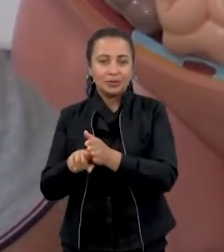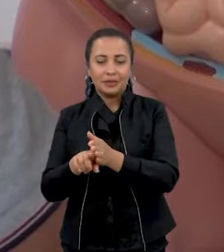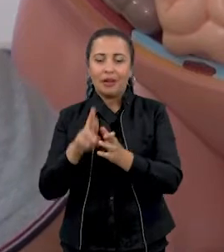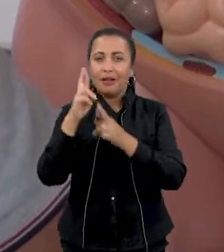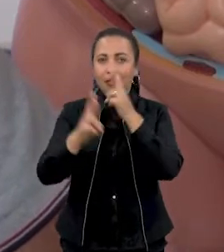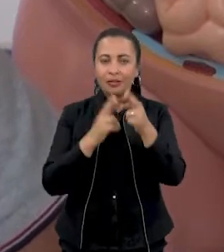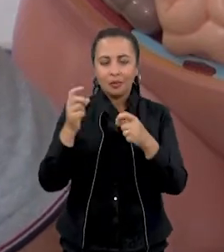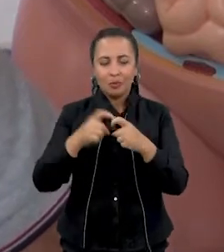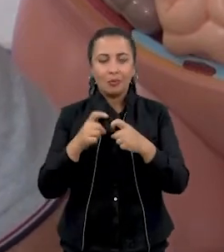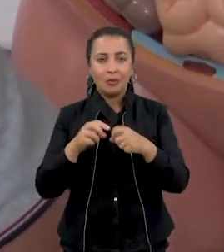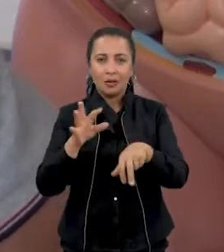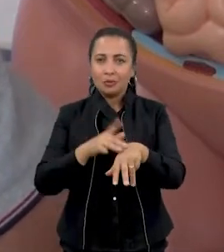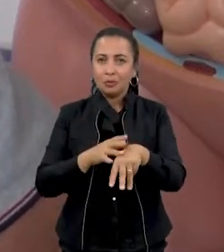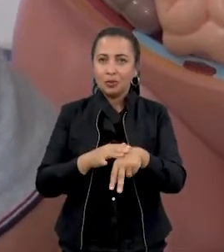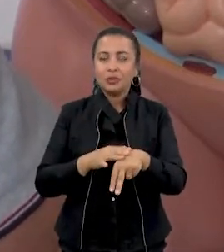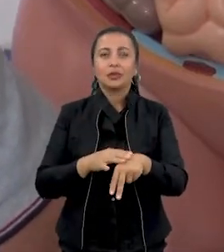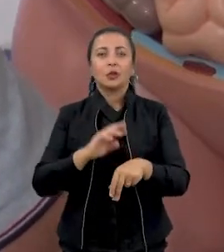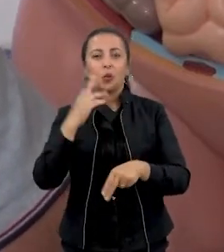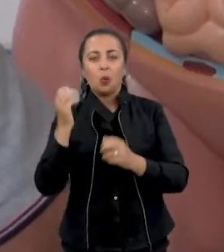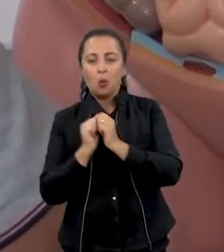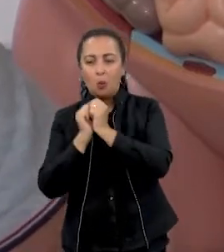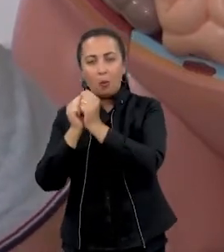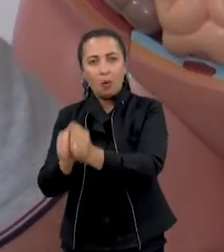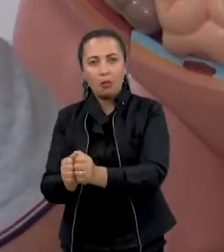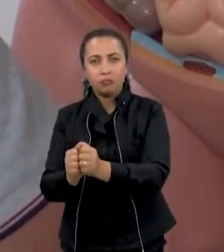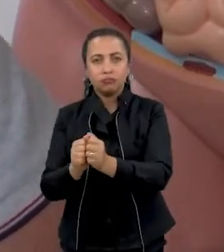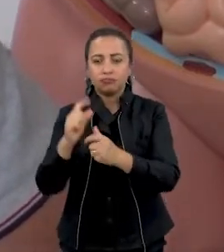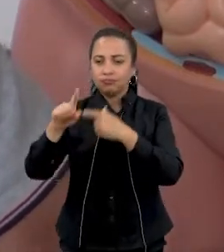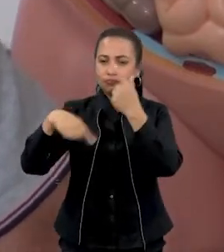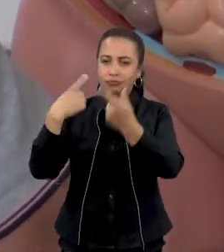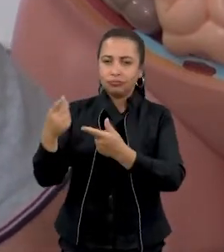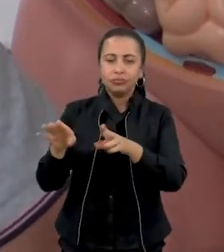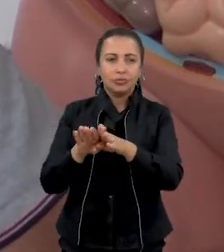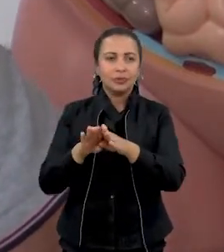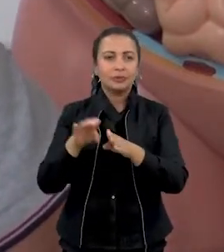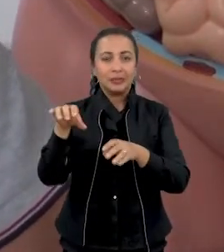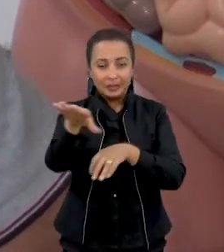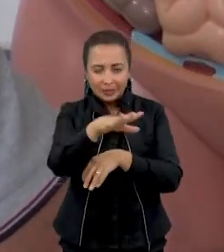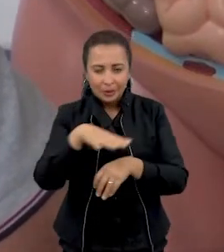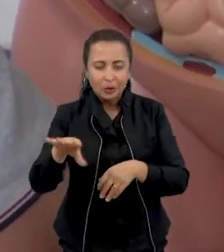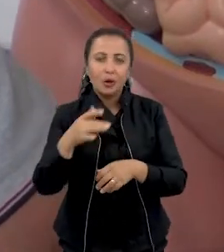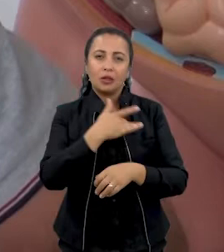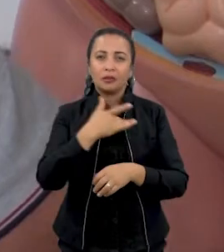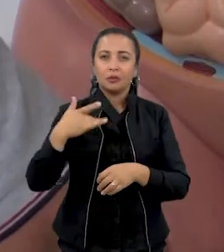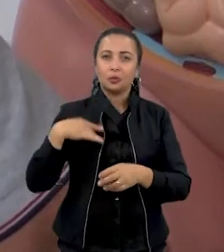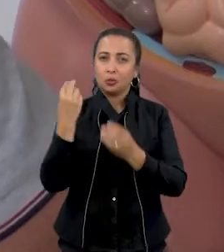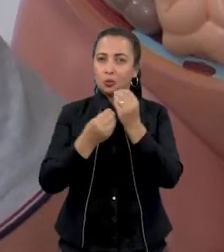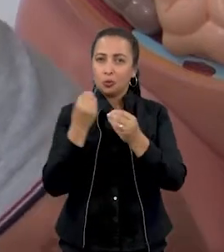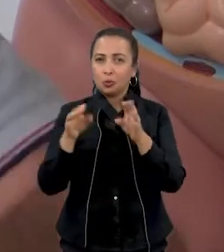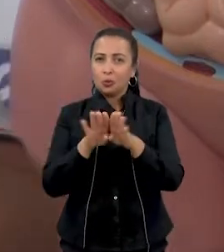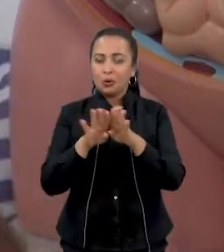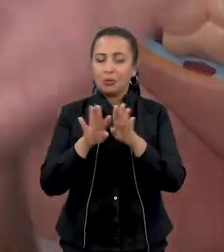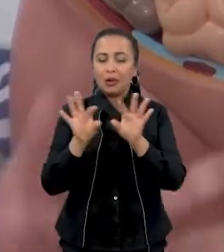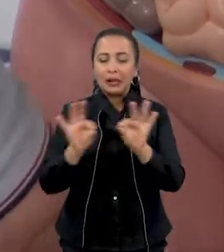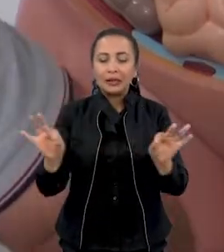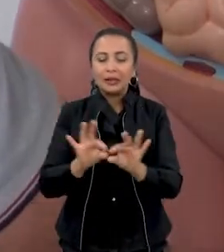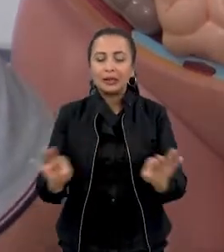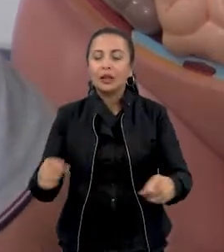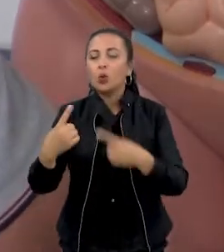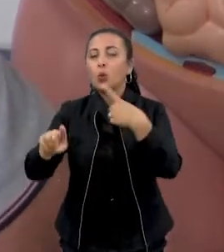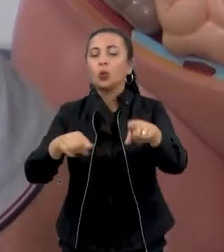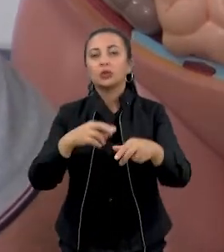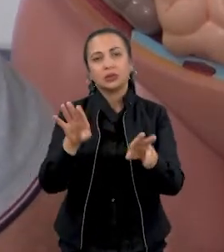né? Nessa relação médico-paciente, ou no acompanhamento após isso, ou em outros setores da saúde, como em outras linhas